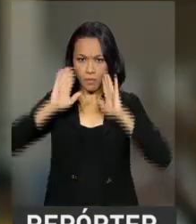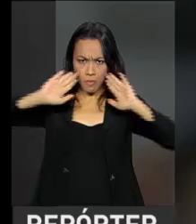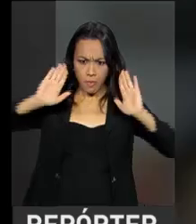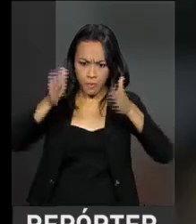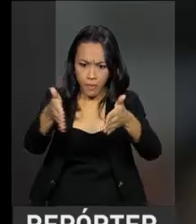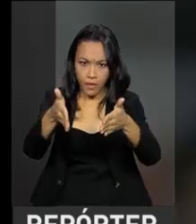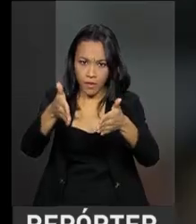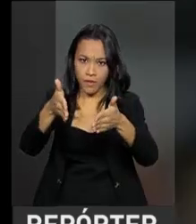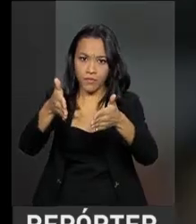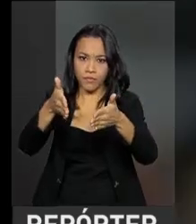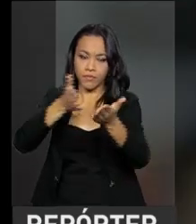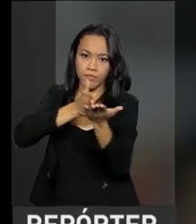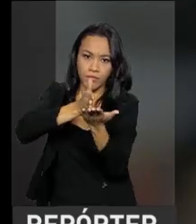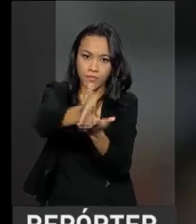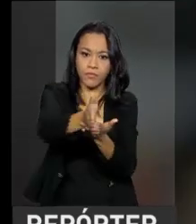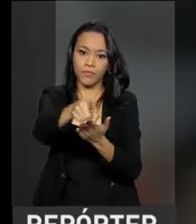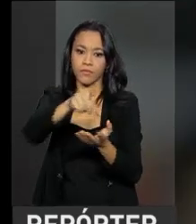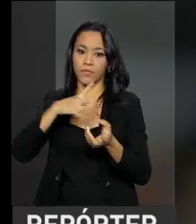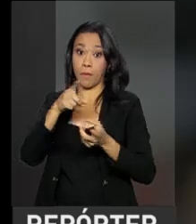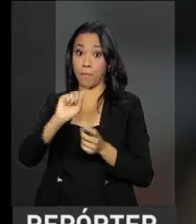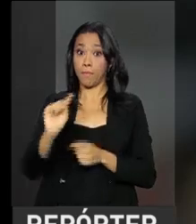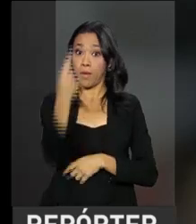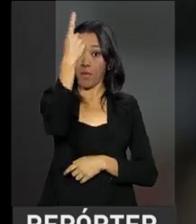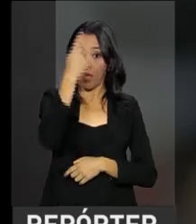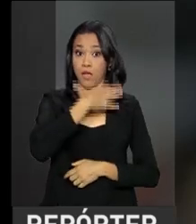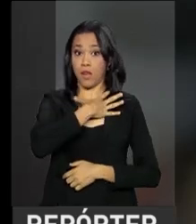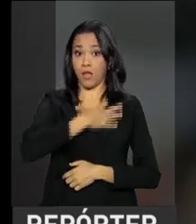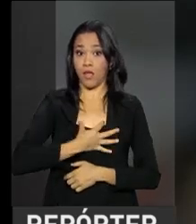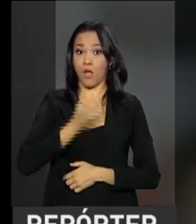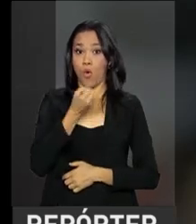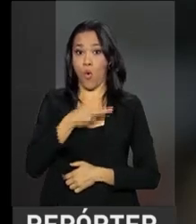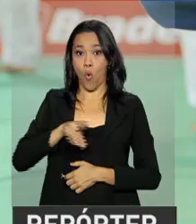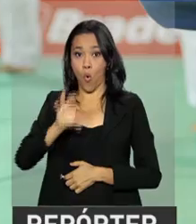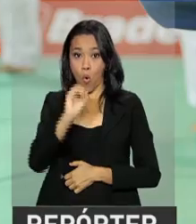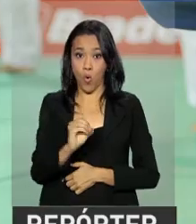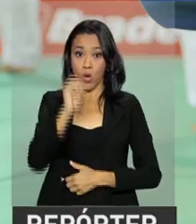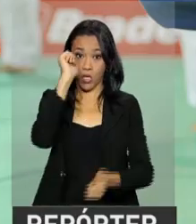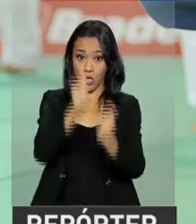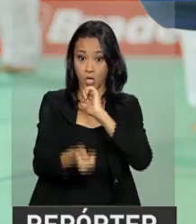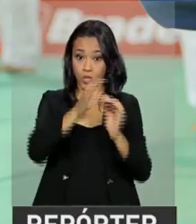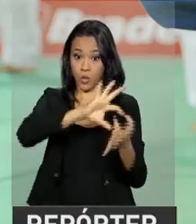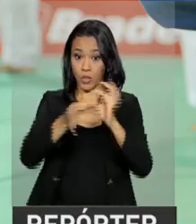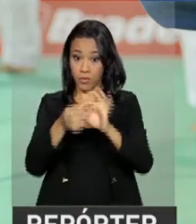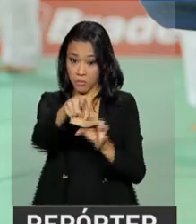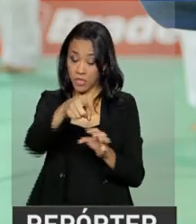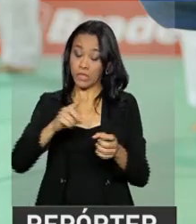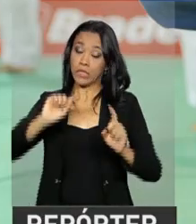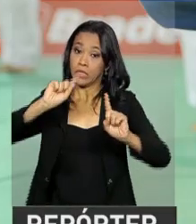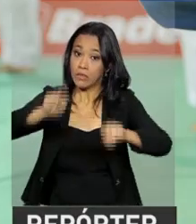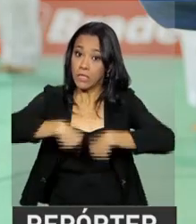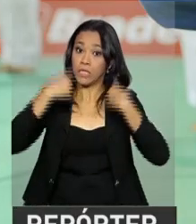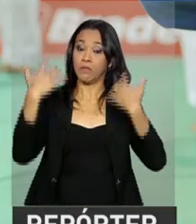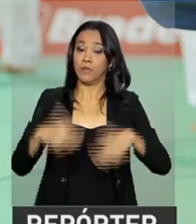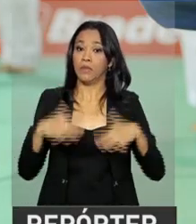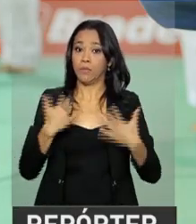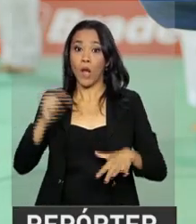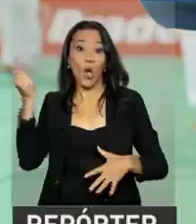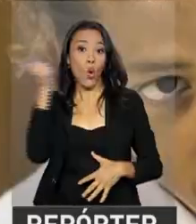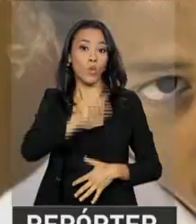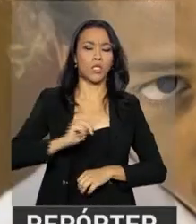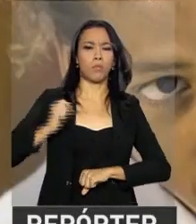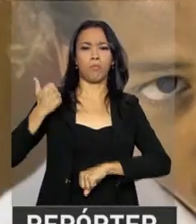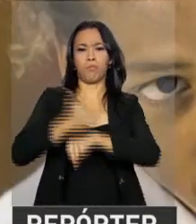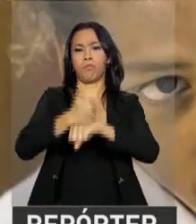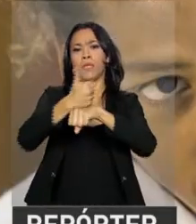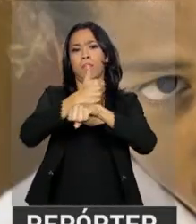Determinação. A brasileira vencedora da primeira medalha de ouro nas Olimpíadas enfrentou vários desafios antes de alcançar o